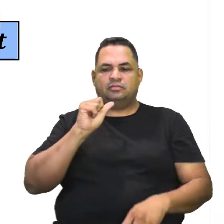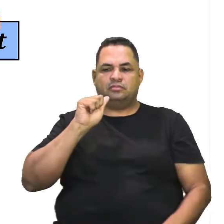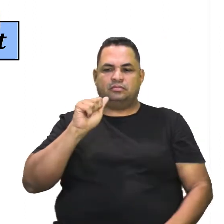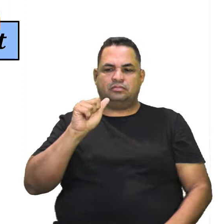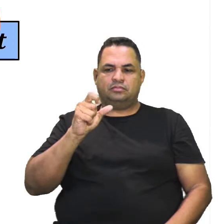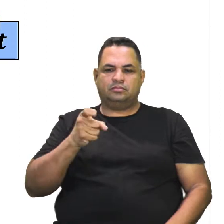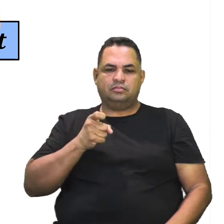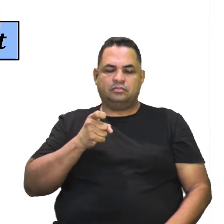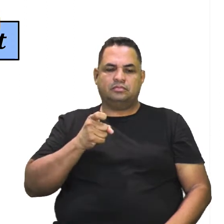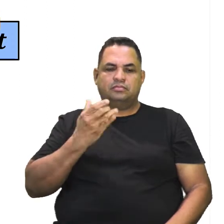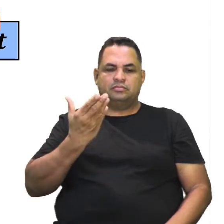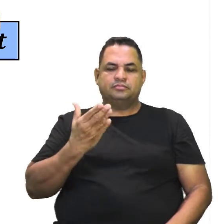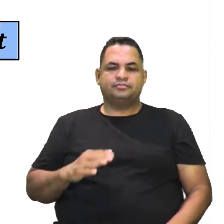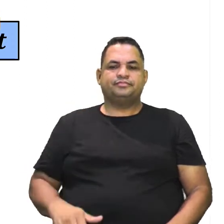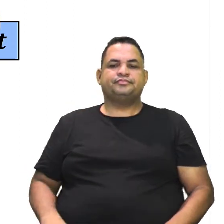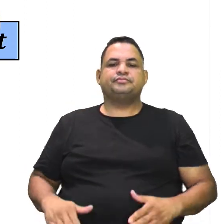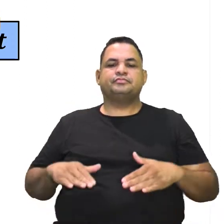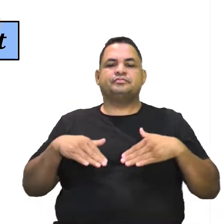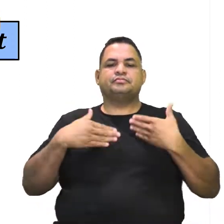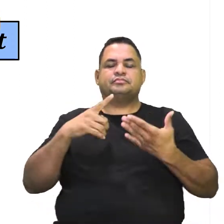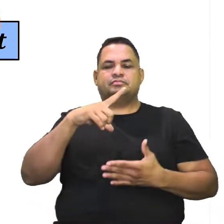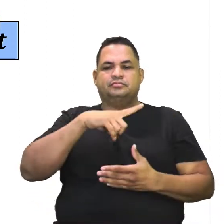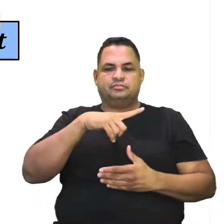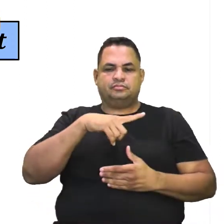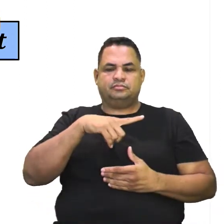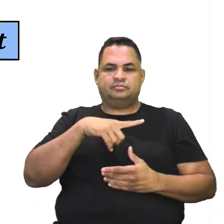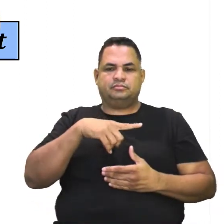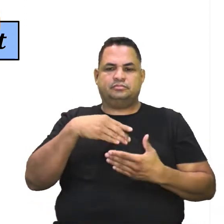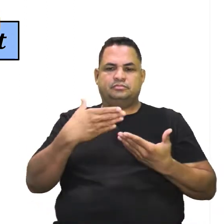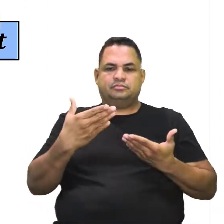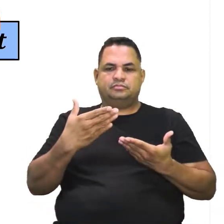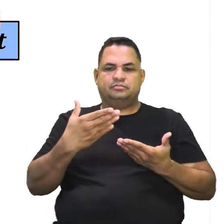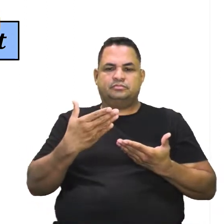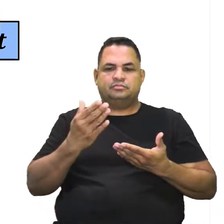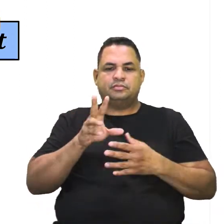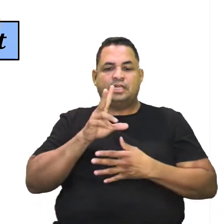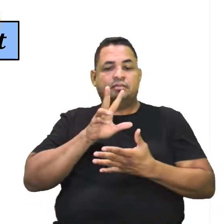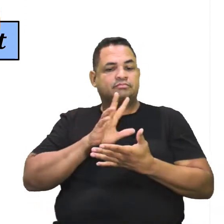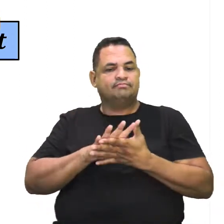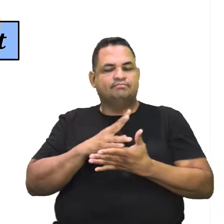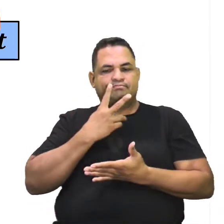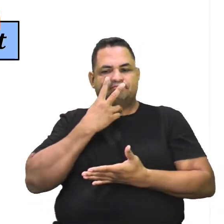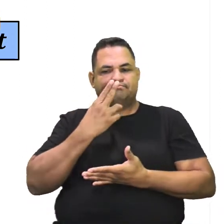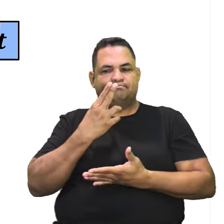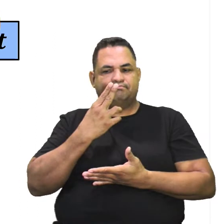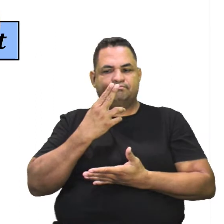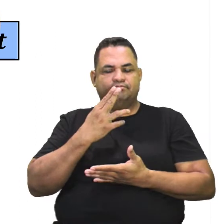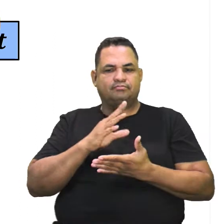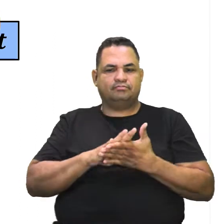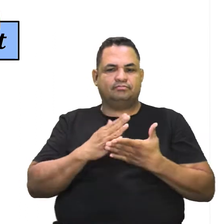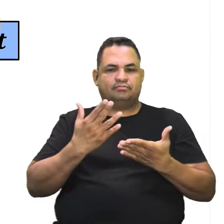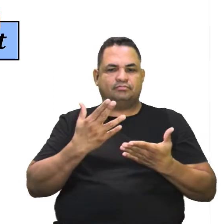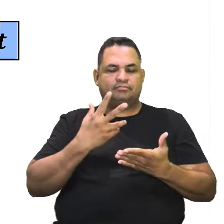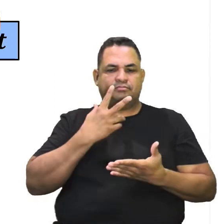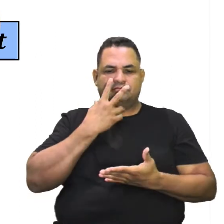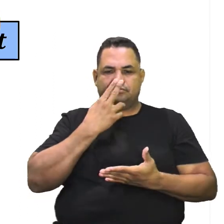vezes x. Né? Então, quando a gente tem mera semelhança, né? Não é mera coincidência, né? Então, aqui